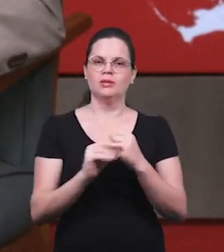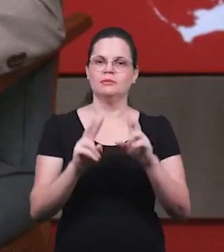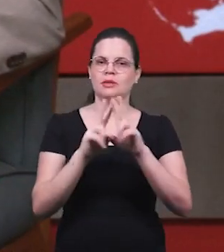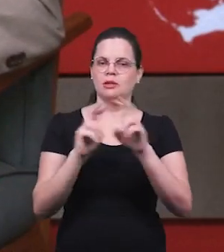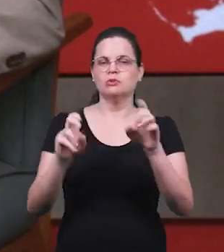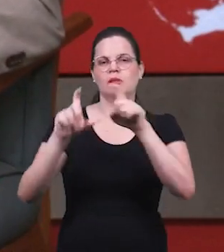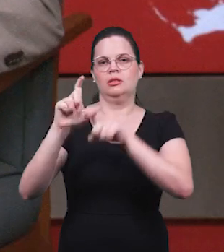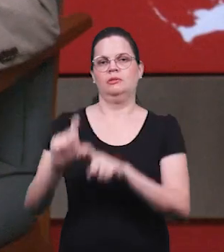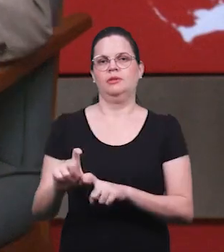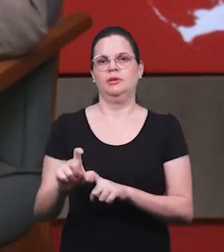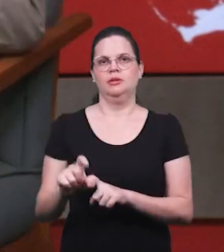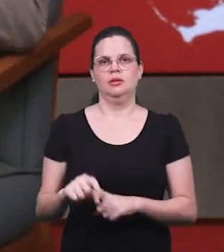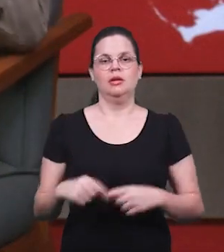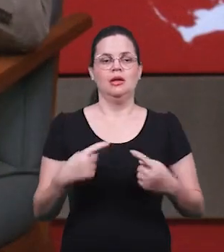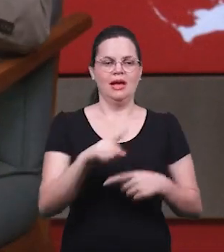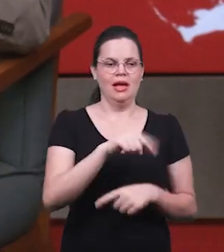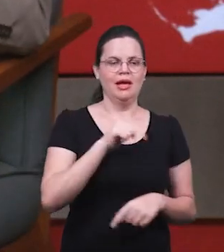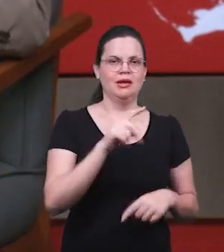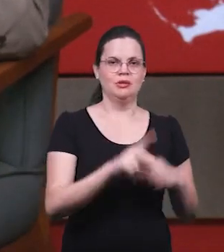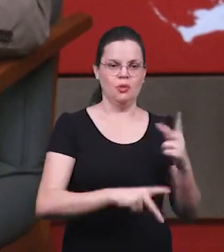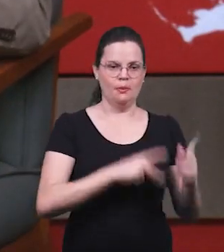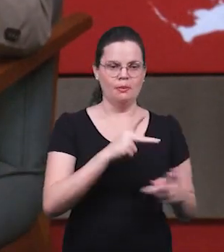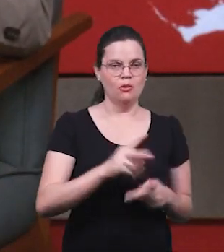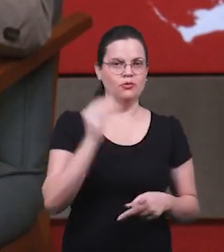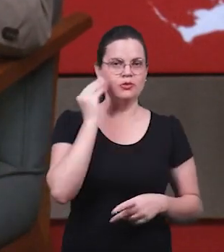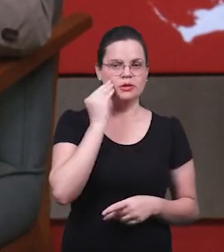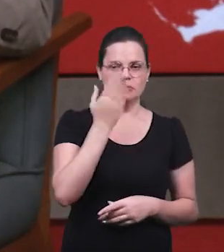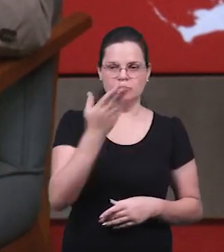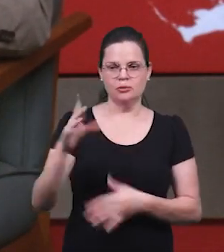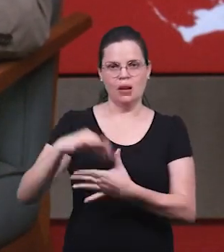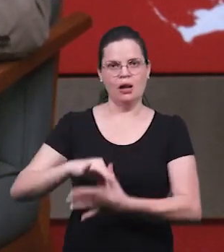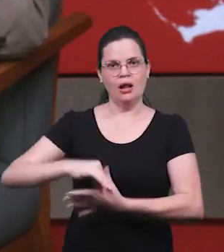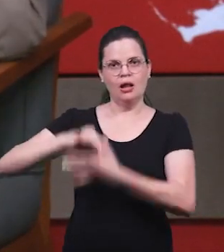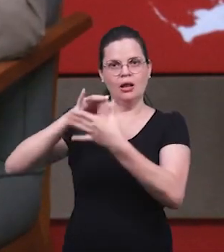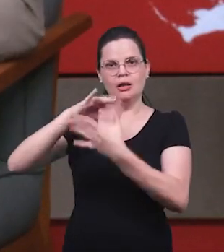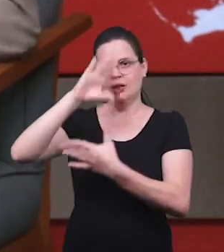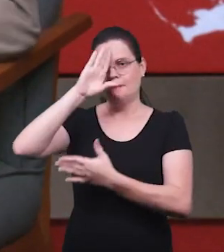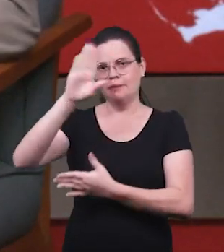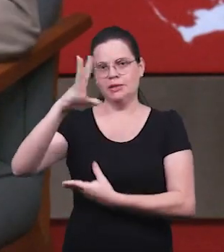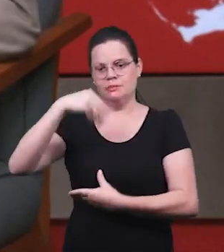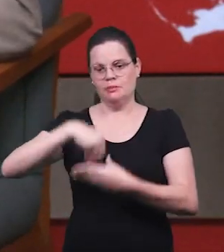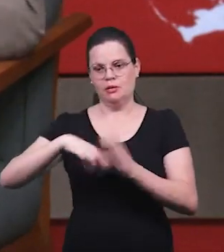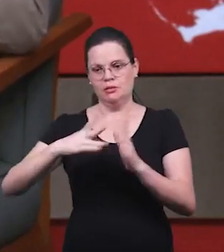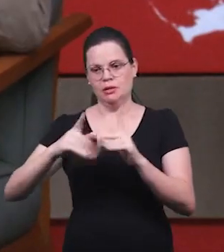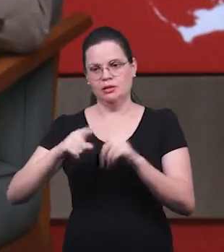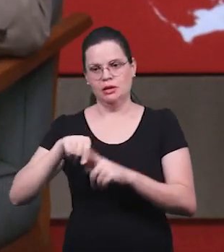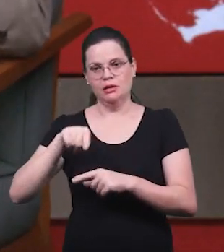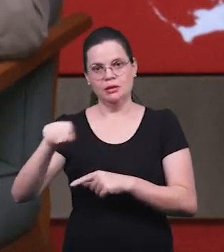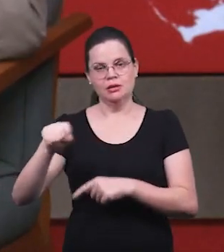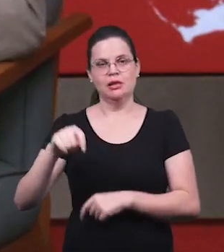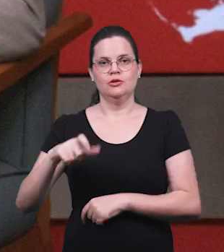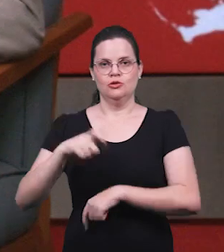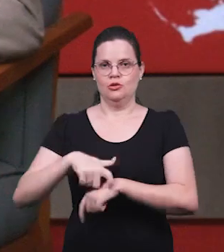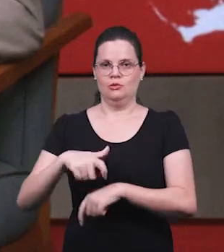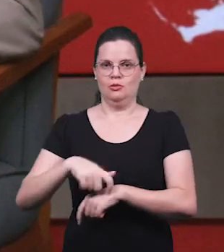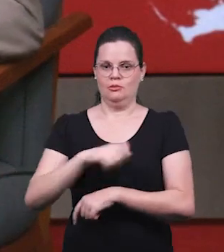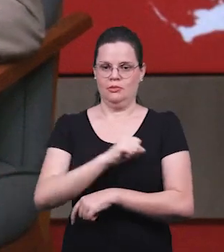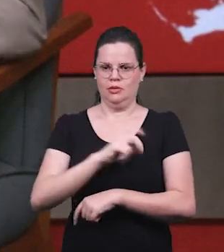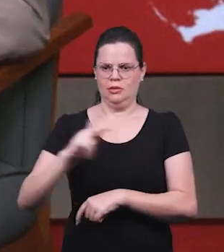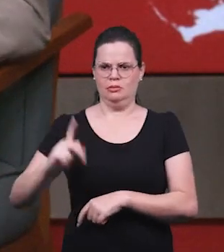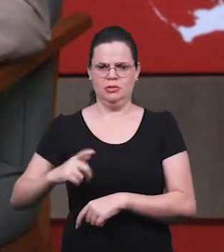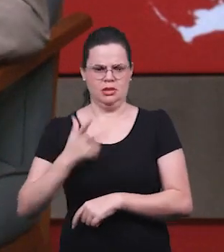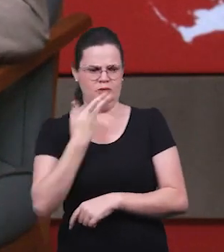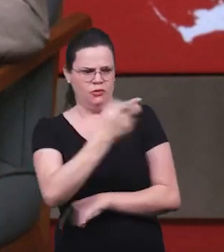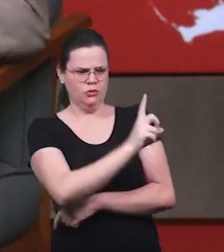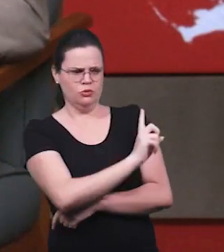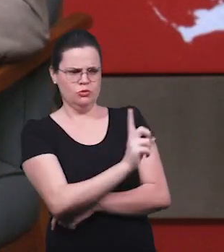colocá-lo como um principal expoente da igreja, naquele momento do seu apostolado, ele